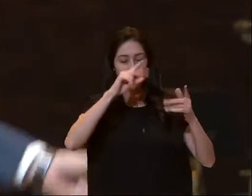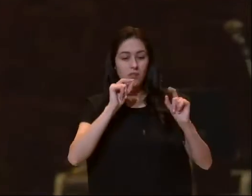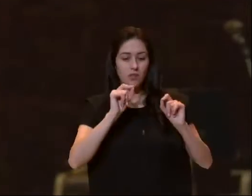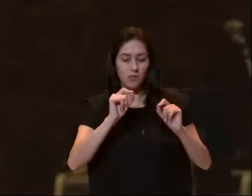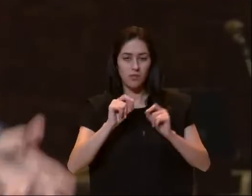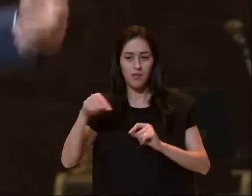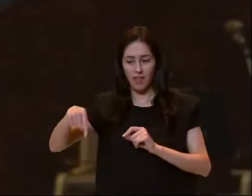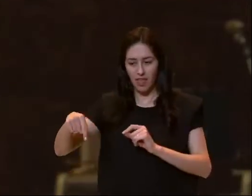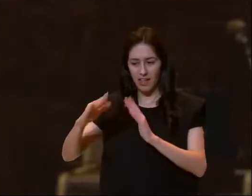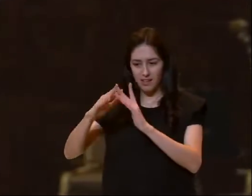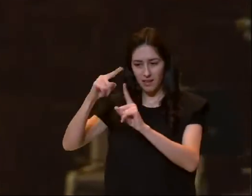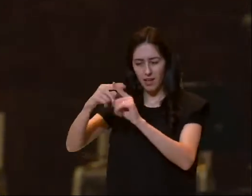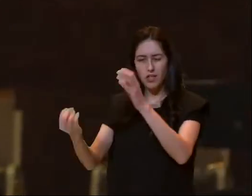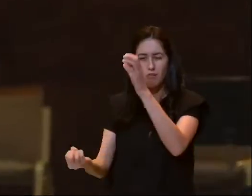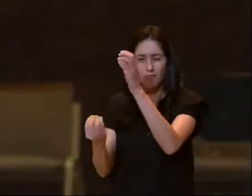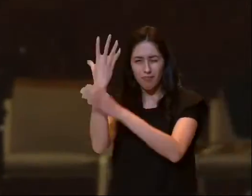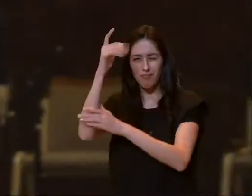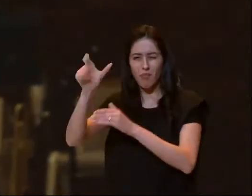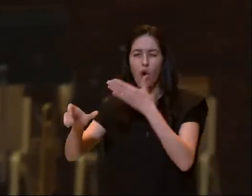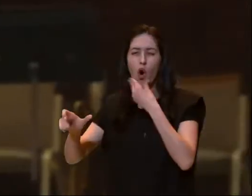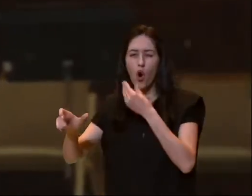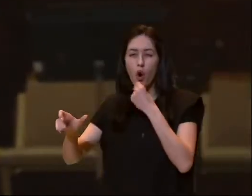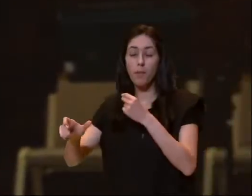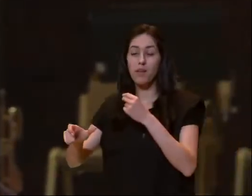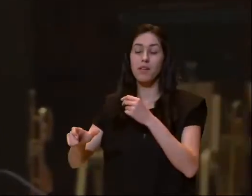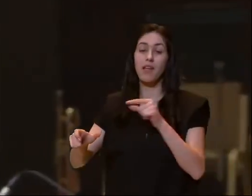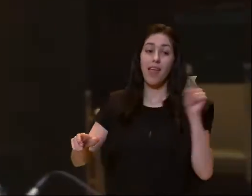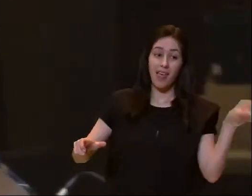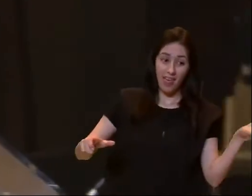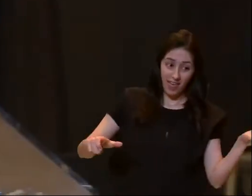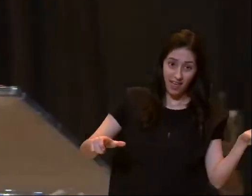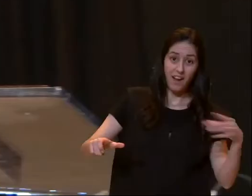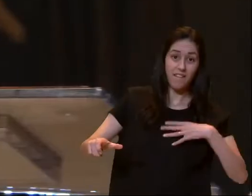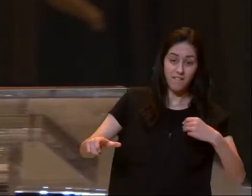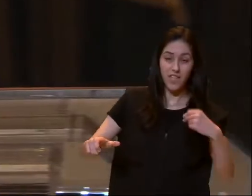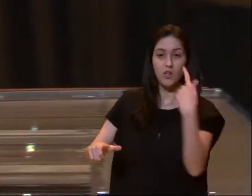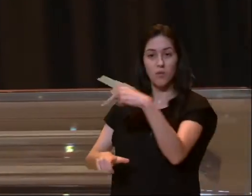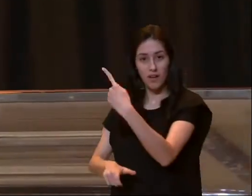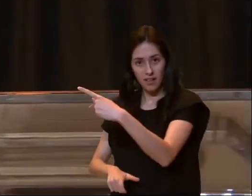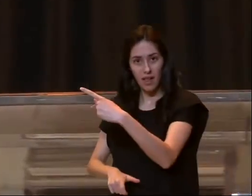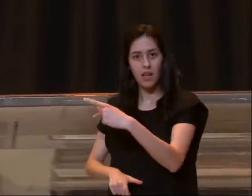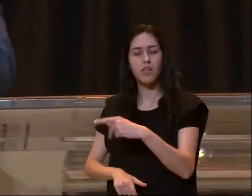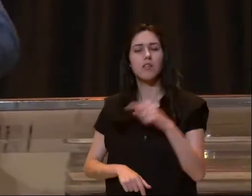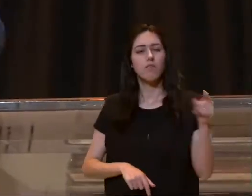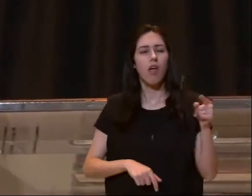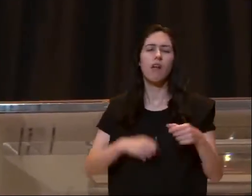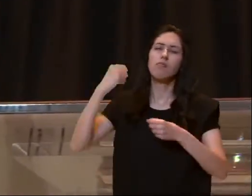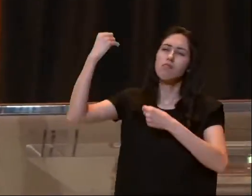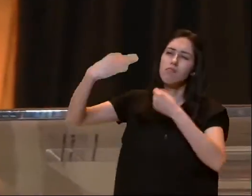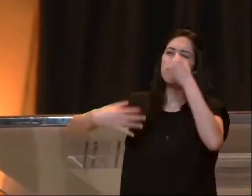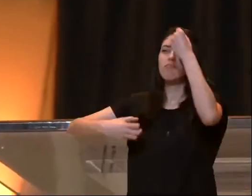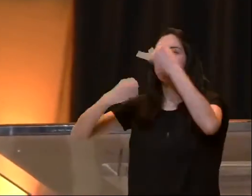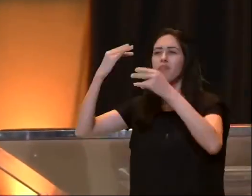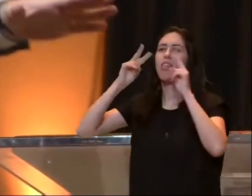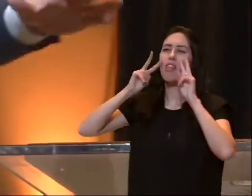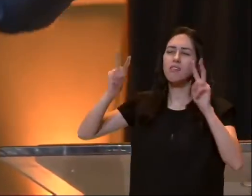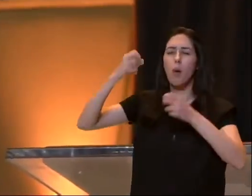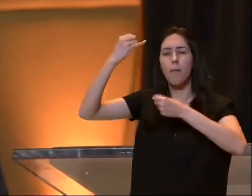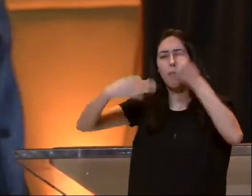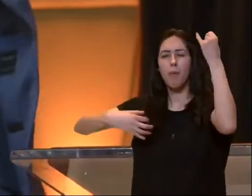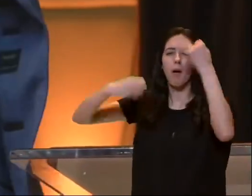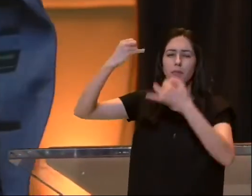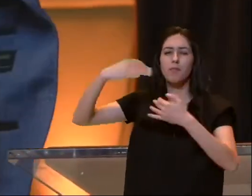Essa igreja começou, e Deus fez isso, e Deus fez aquilo, e olha onde ele está. E aí quando chegava depois de toda a